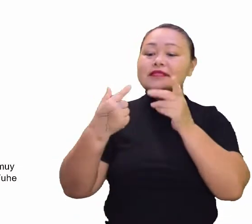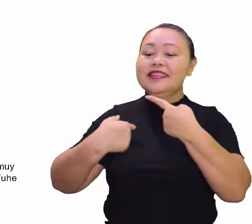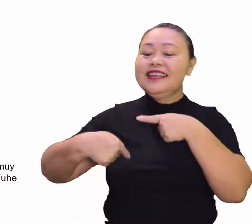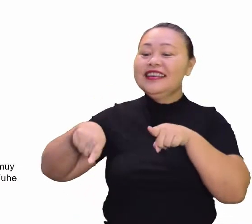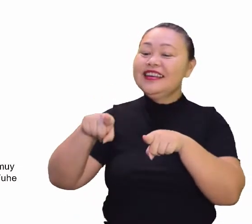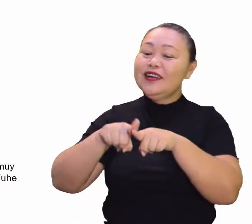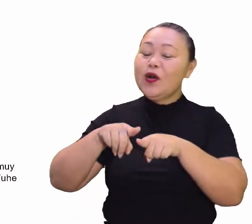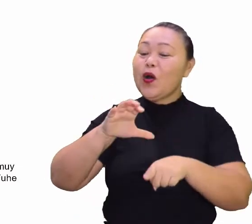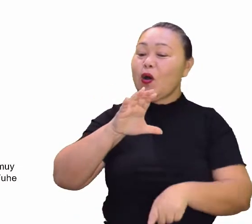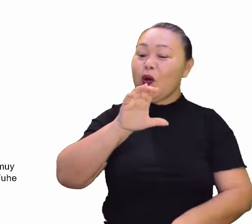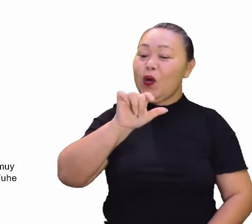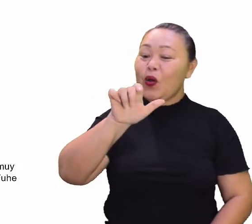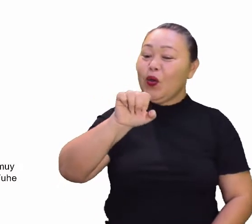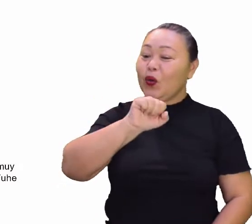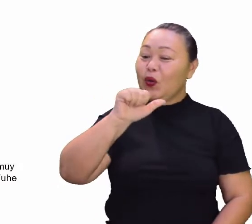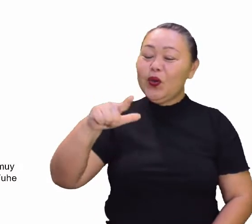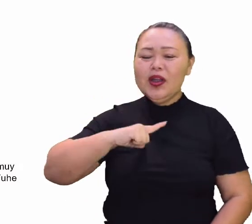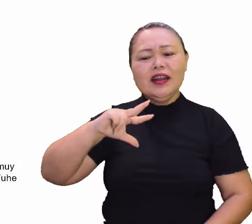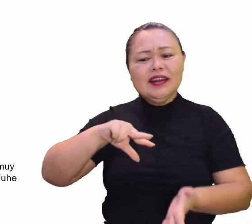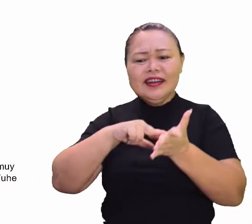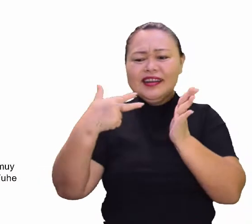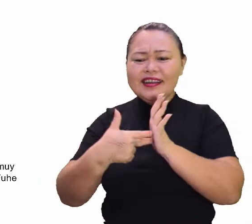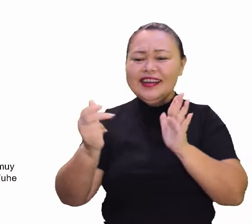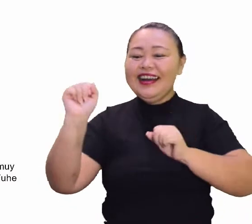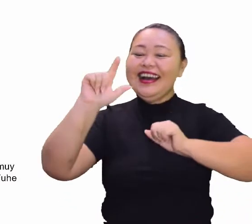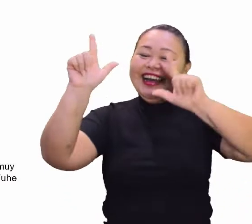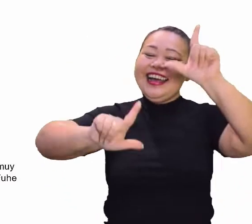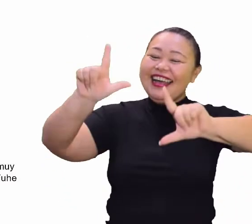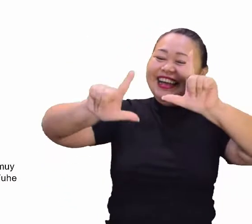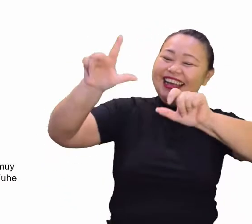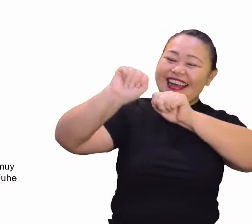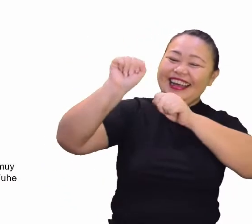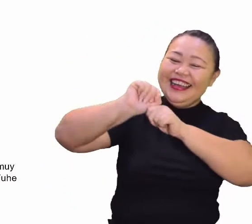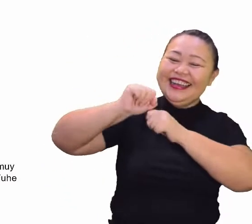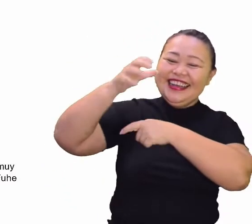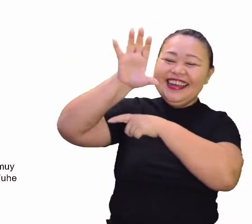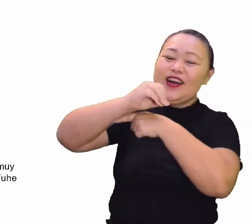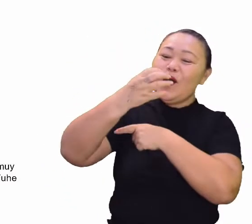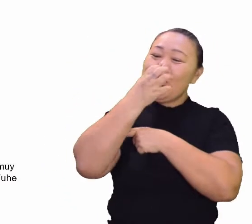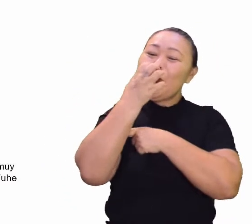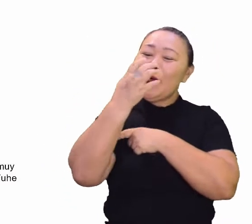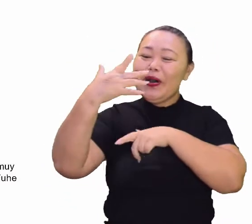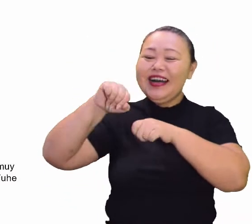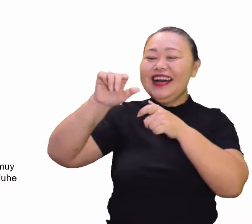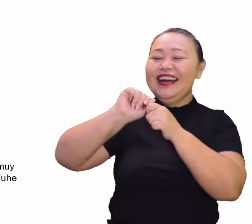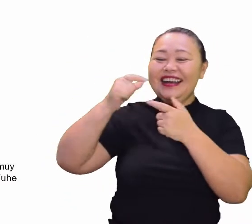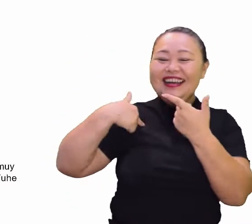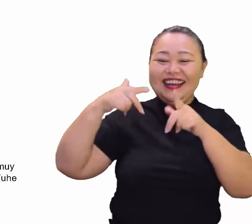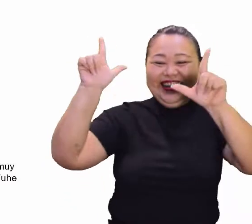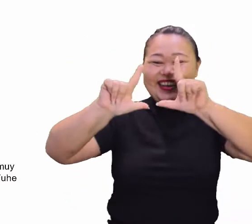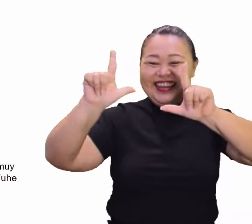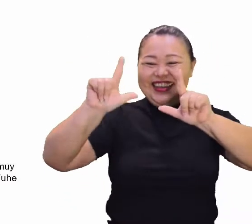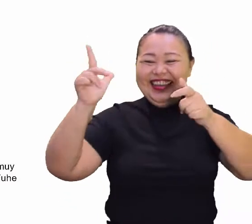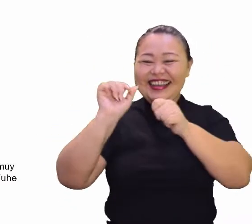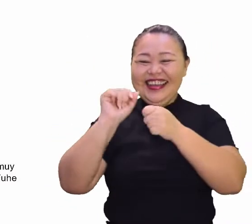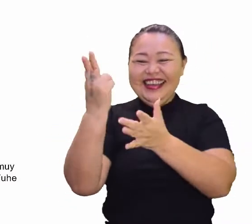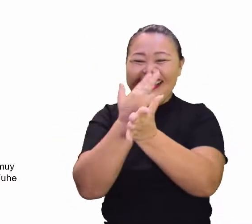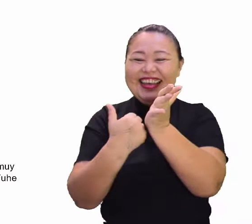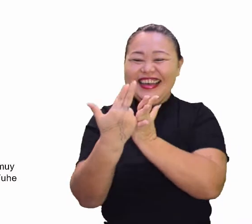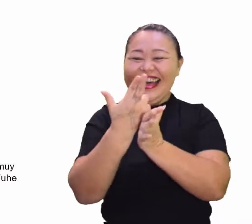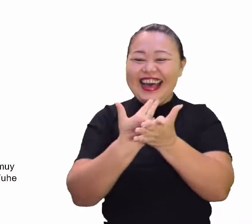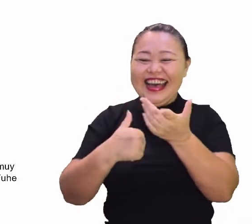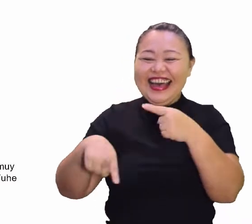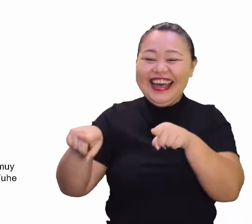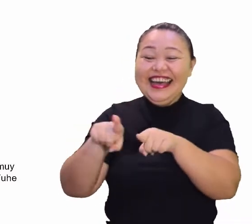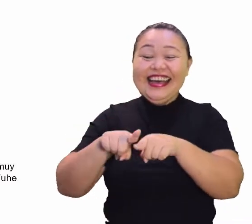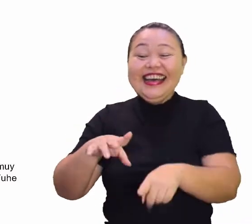que era... Porque se falasse isso para mim, eu ia pensar logo na TV Colosso. Eu não acredito que eu ouvi. No mínimo que eu ia pensar, que o